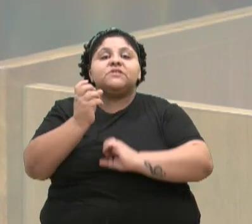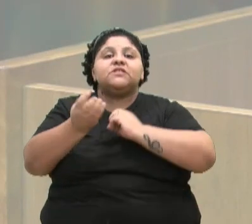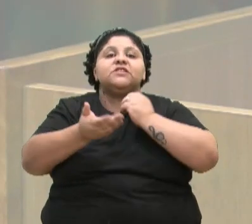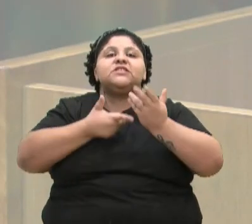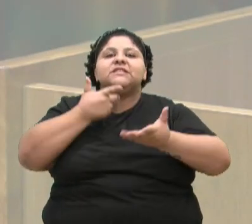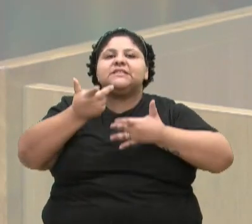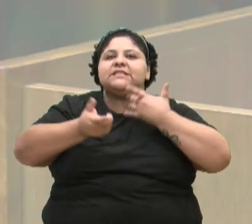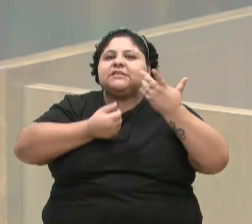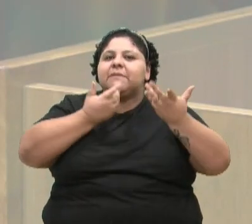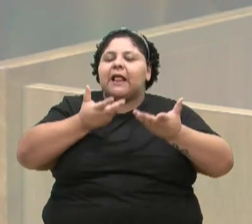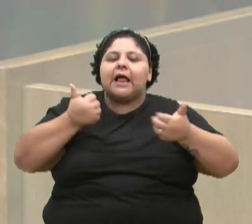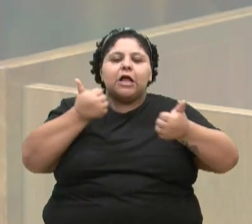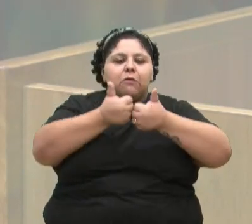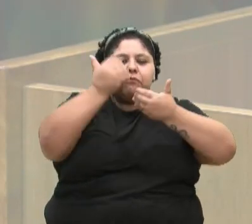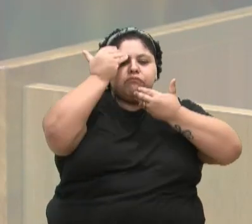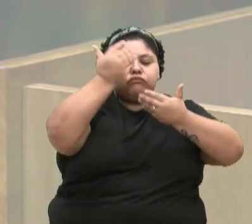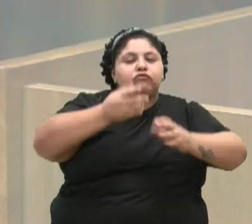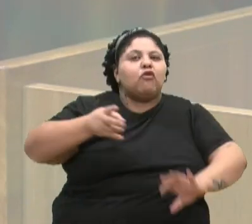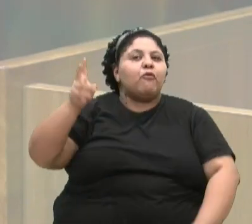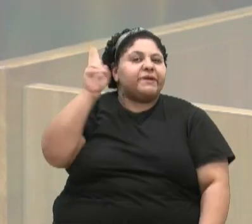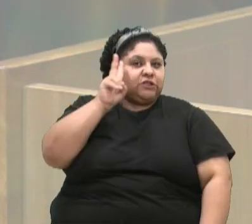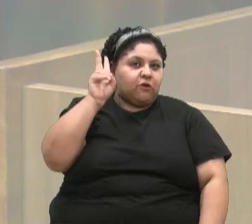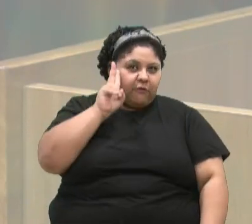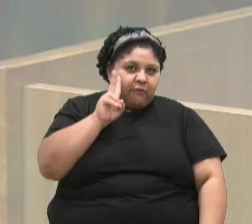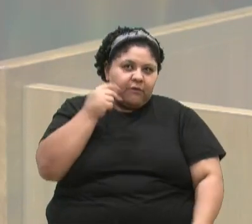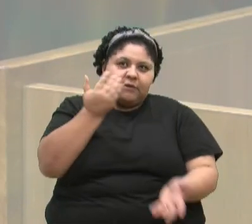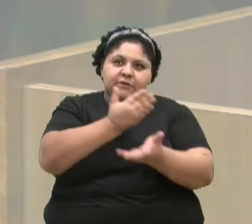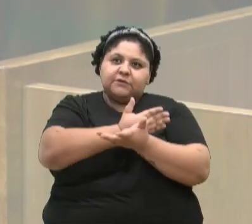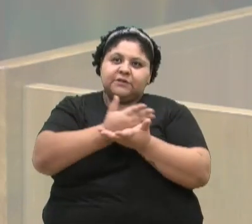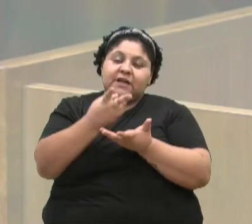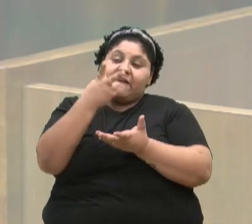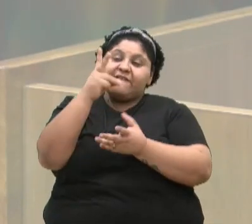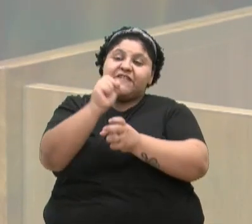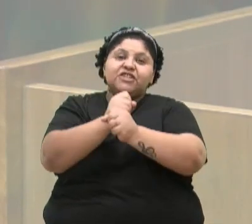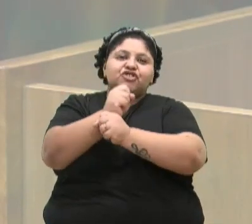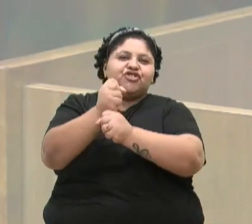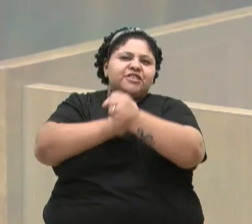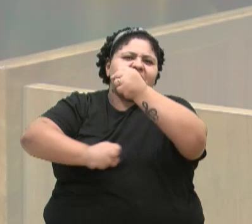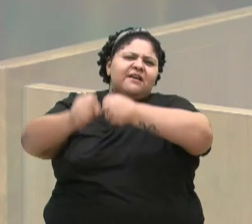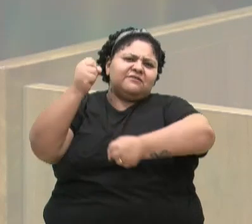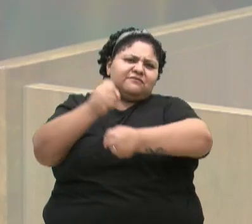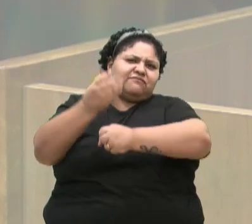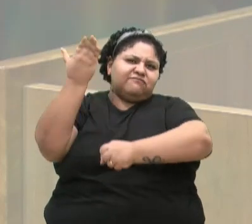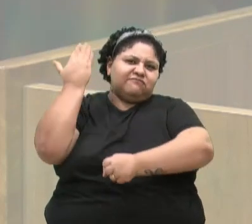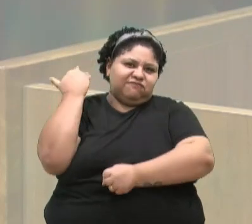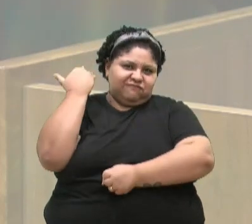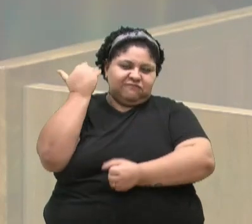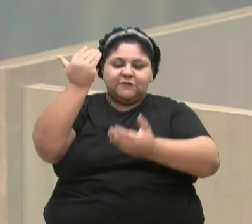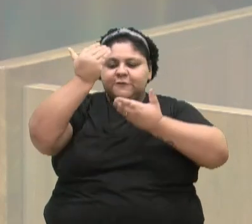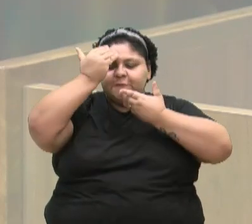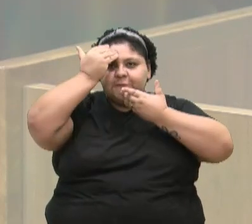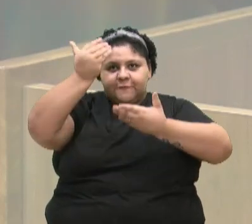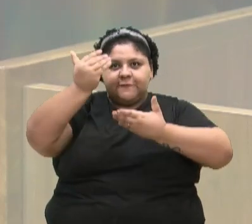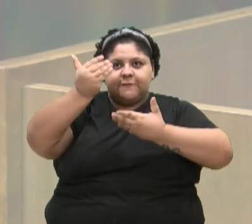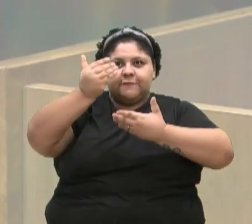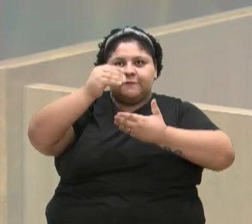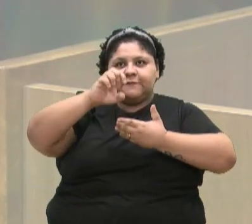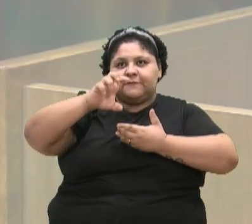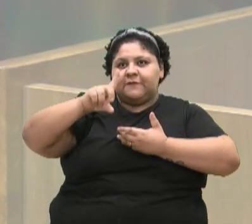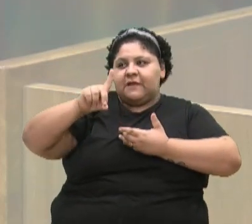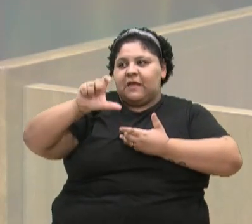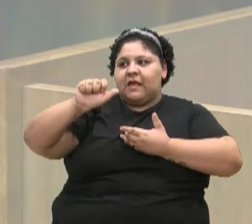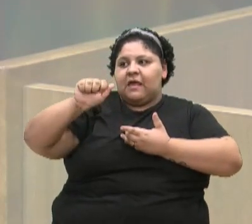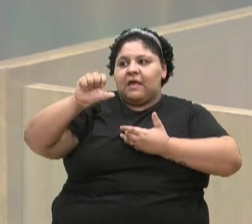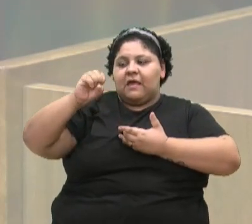junto com os agradecimentos, uma história que começou há 20 anos. com os agradecimentos ao senhor Edson